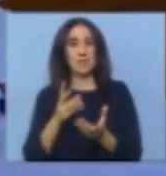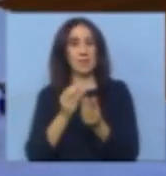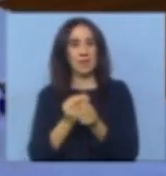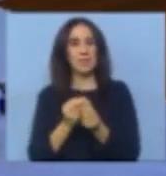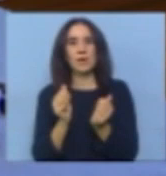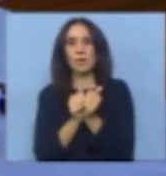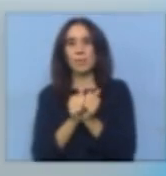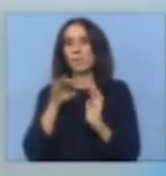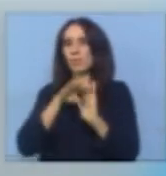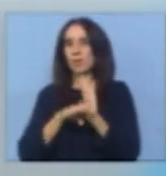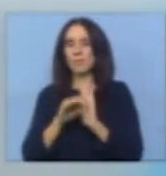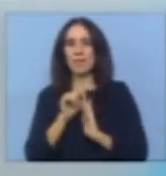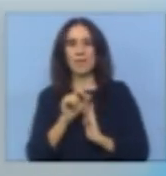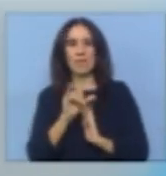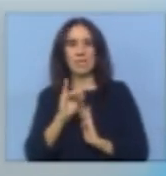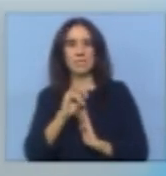companhia do programa Eclésia.